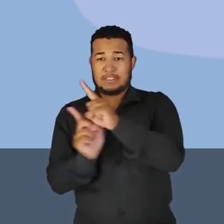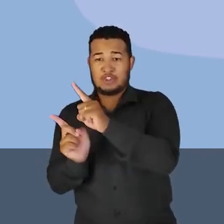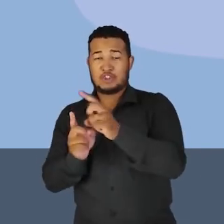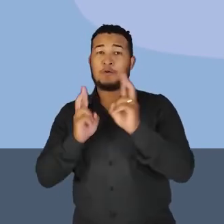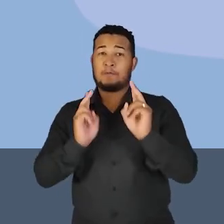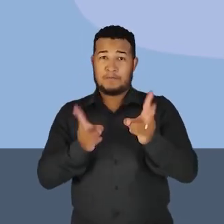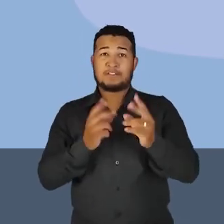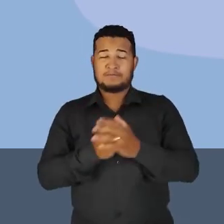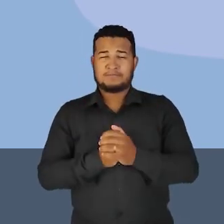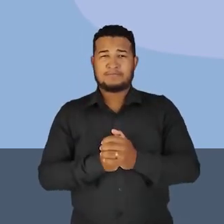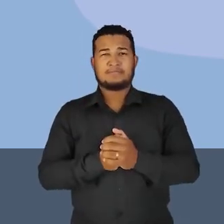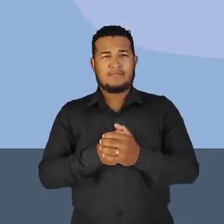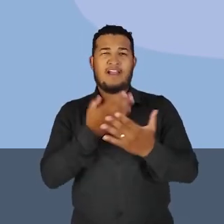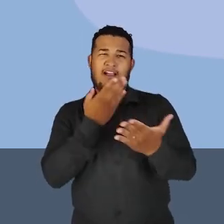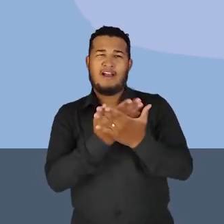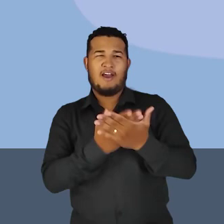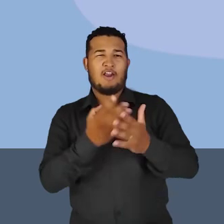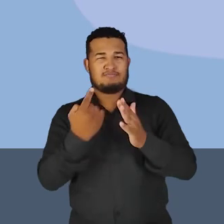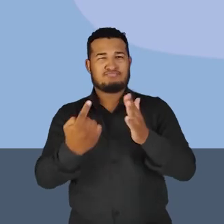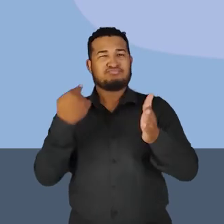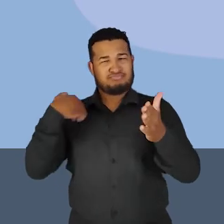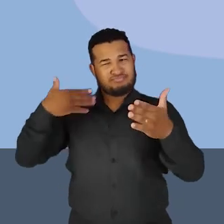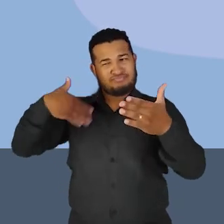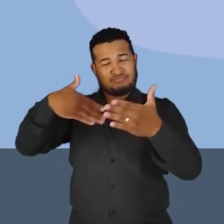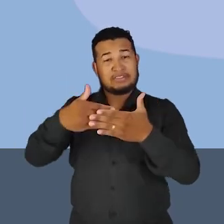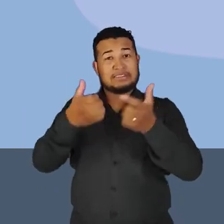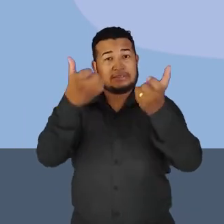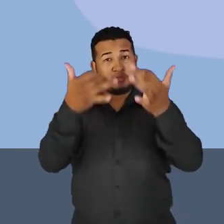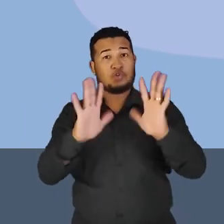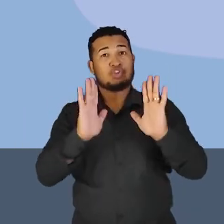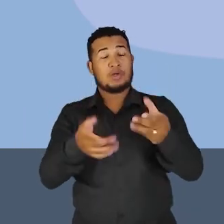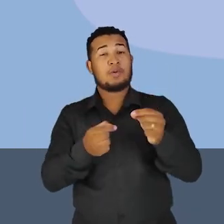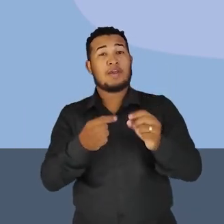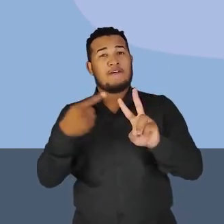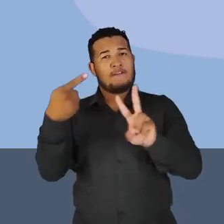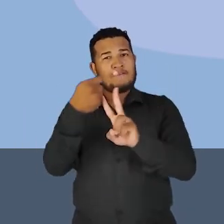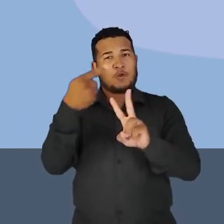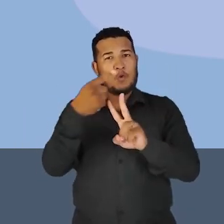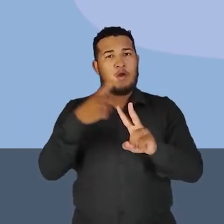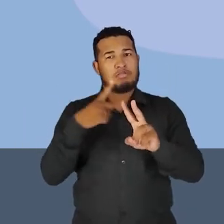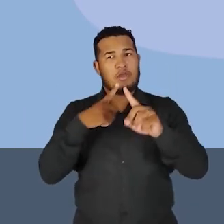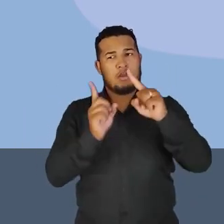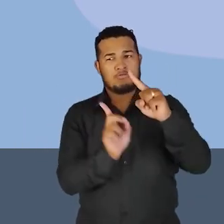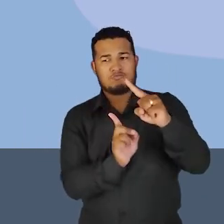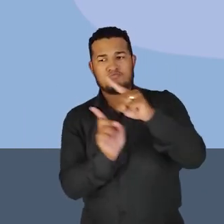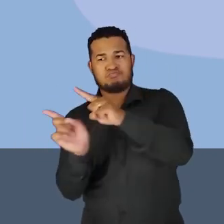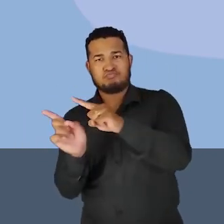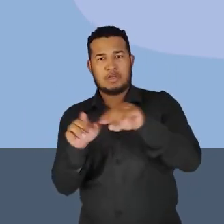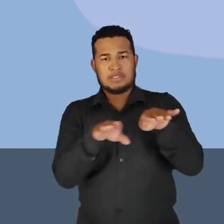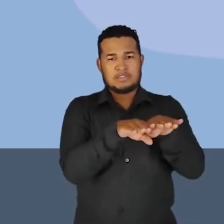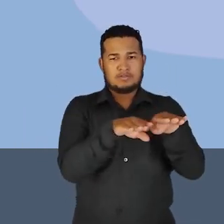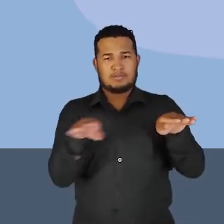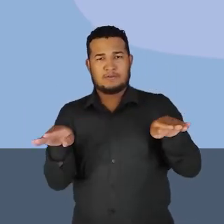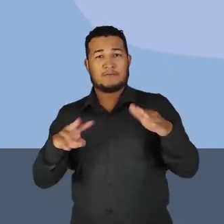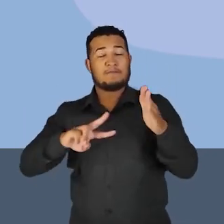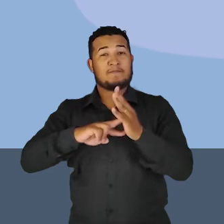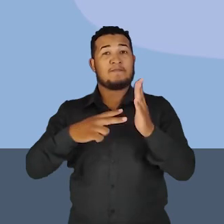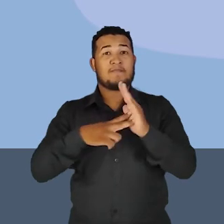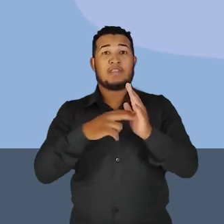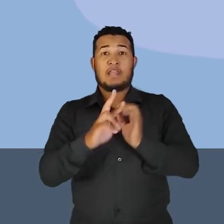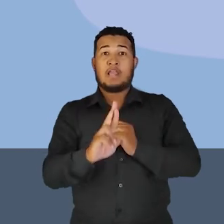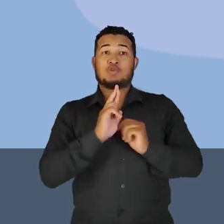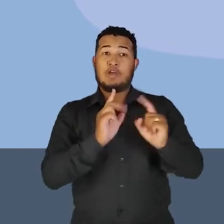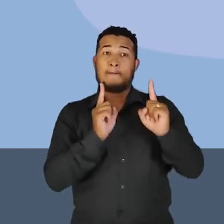da aula, nós estudamos que vetores que têm a mesma direção e o mesmo sentido, o módulo do